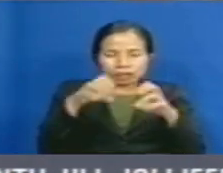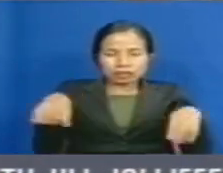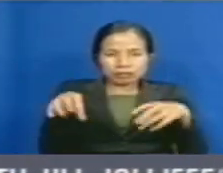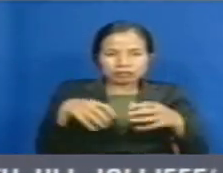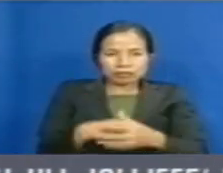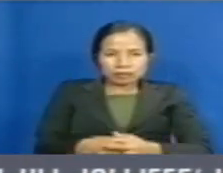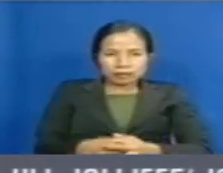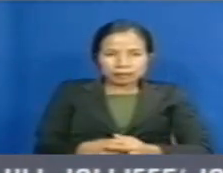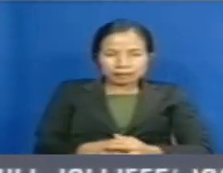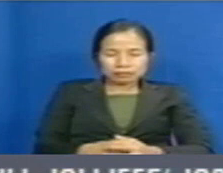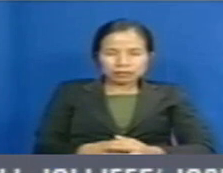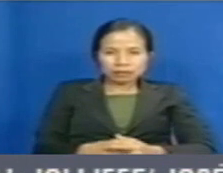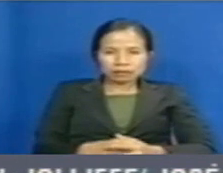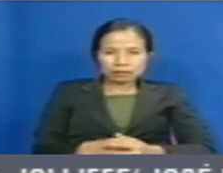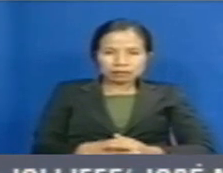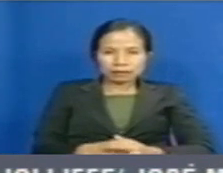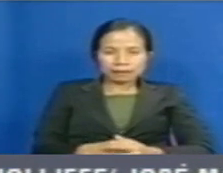serviço.